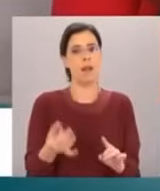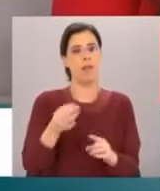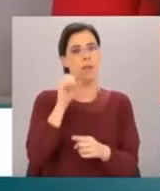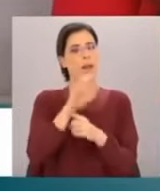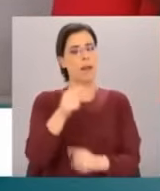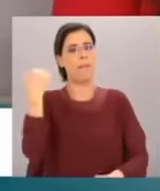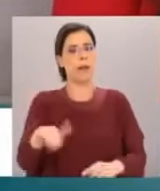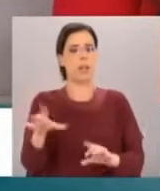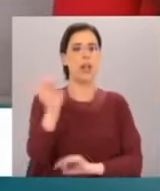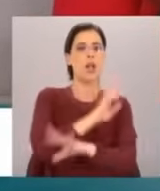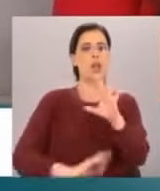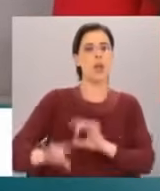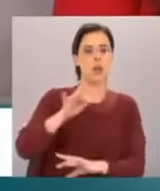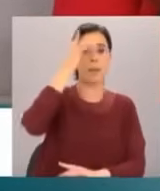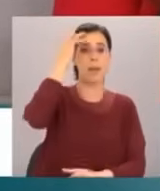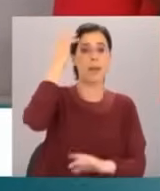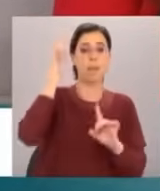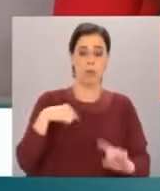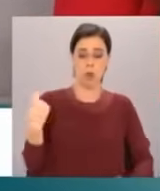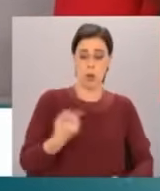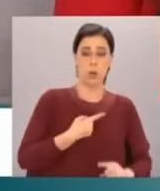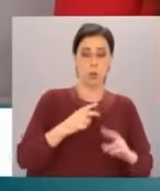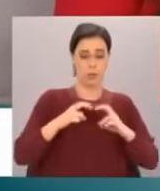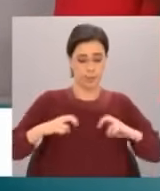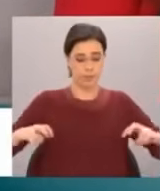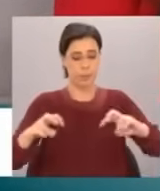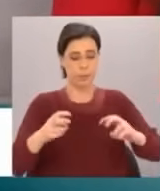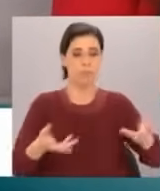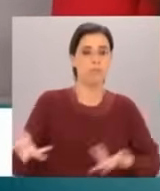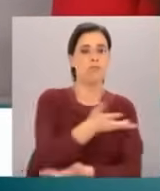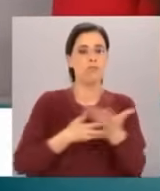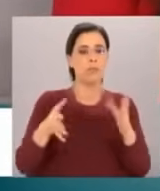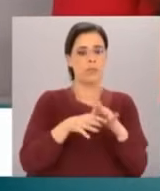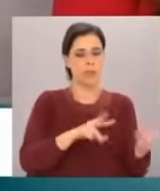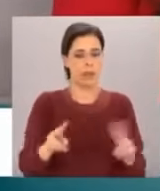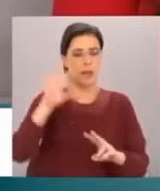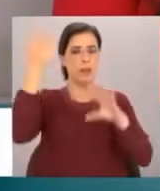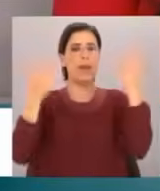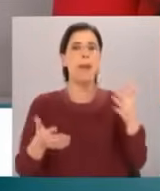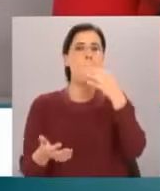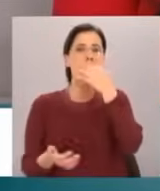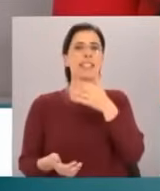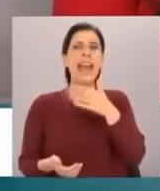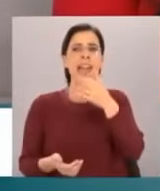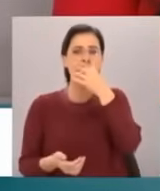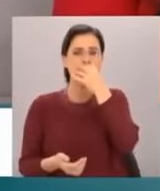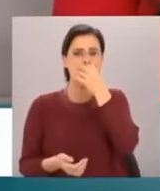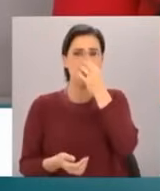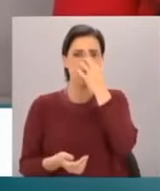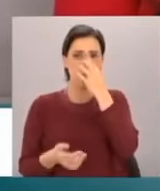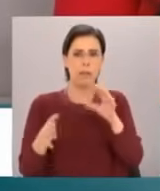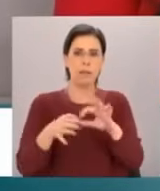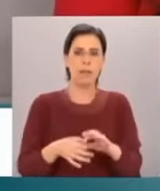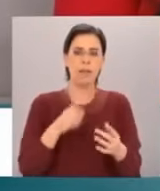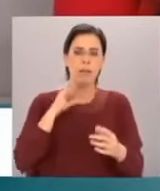tivemos atividade mais cara da Europa e tu E se o filme todos por sentarmos à mesa de lugar nos sobre as alterações climáticas eo aquecimento global para o Brasil a gente